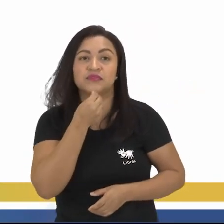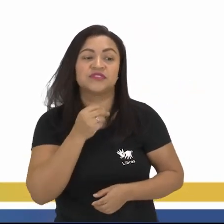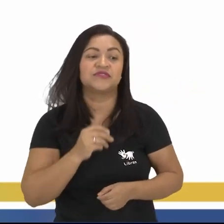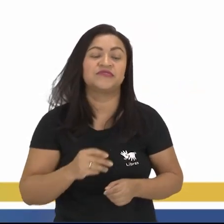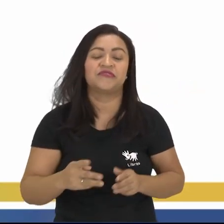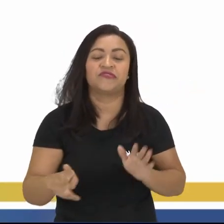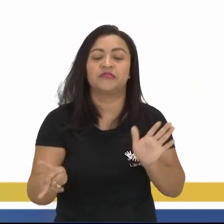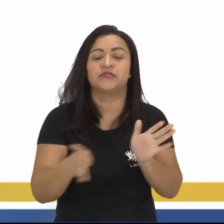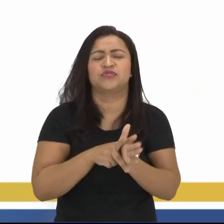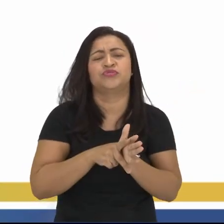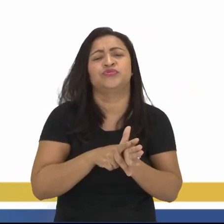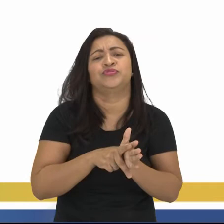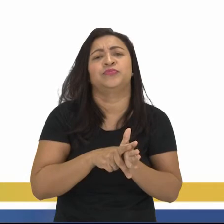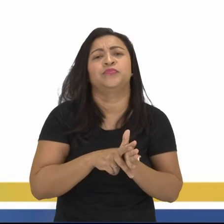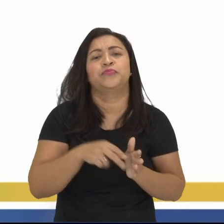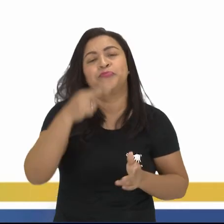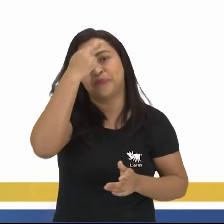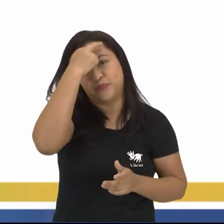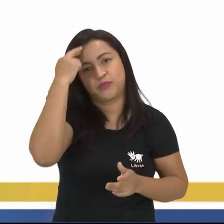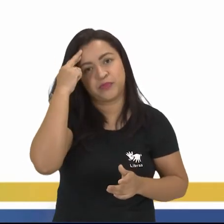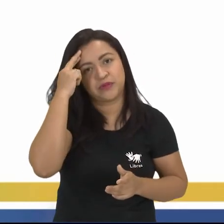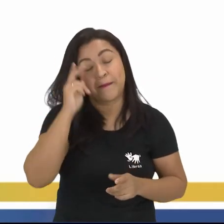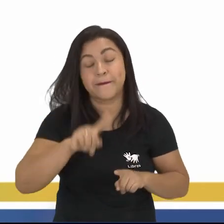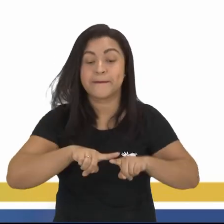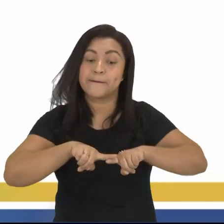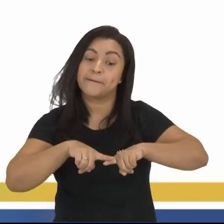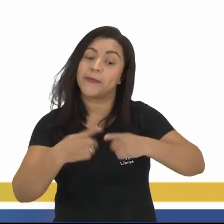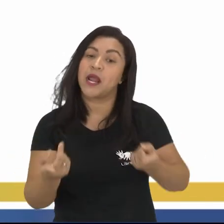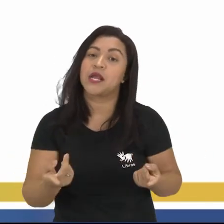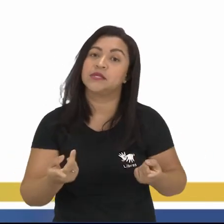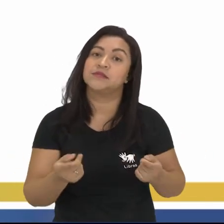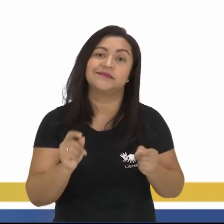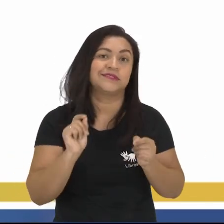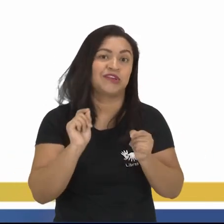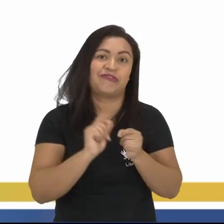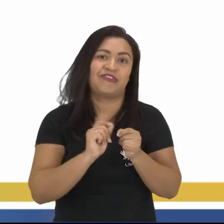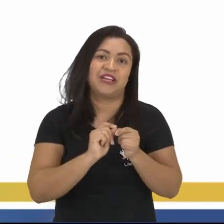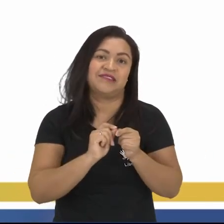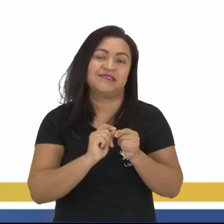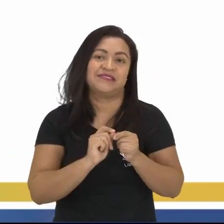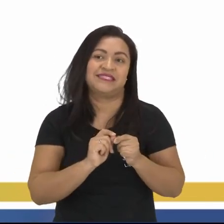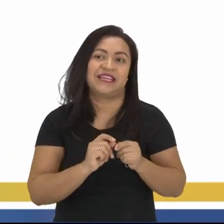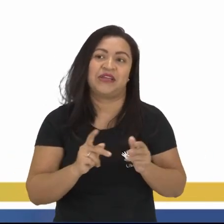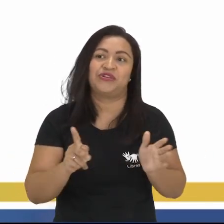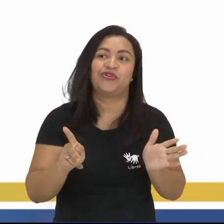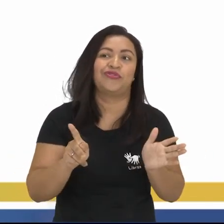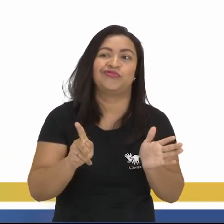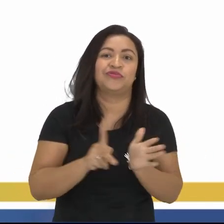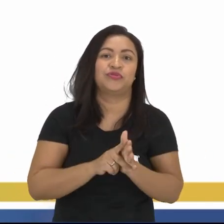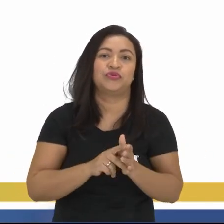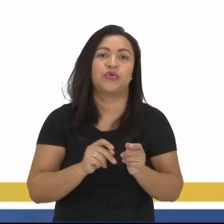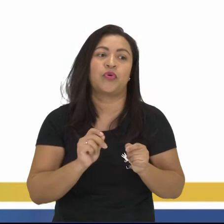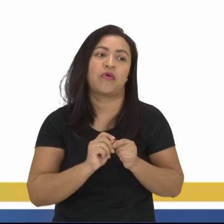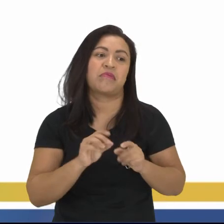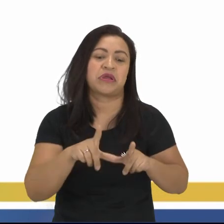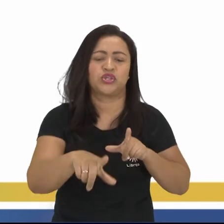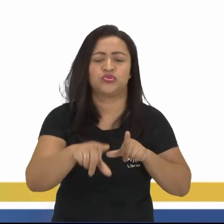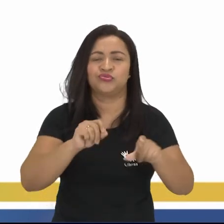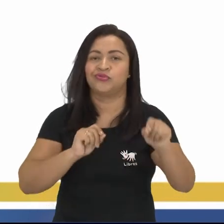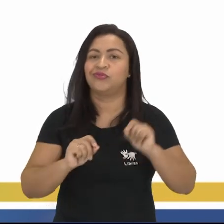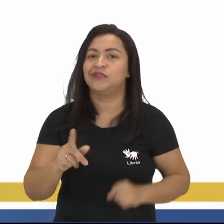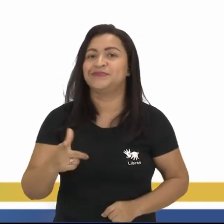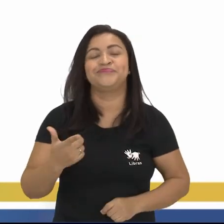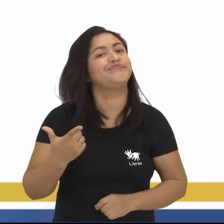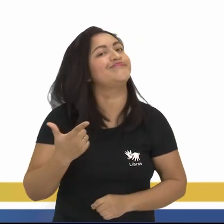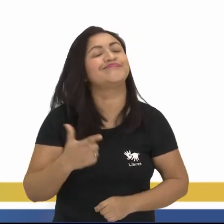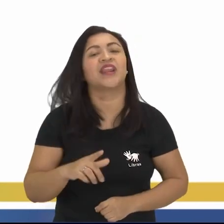história, mas não a fazem como querem. Não a fazem sob circunstâncias de sua escolha, e sim